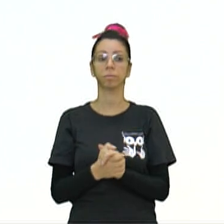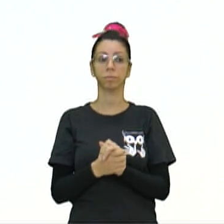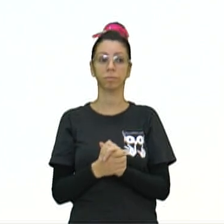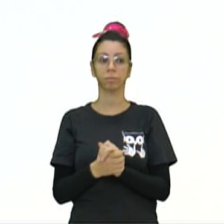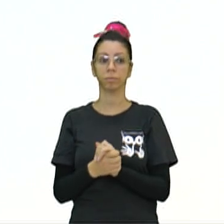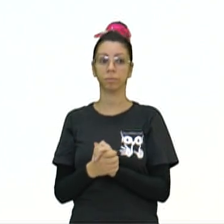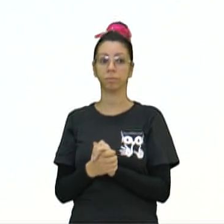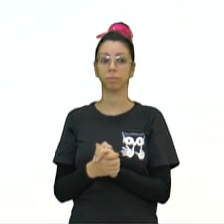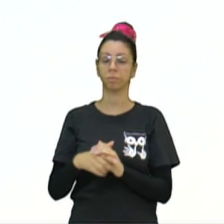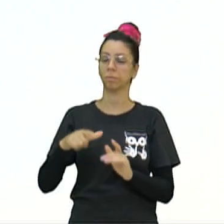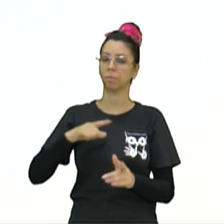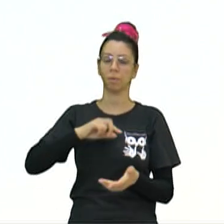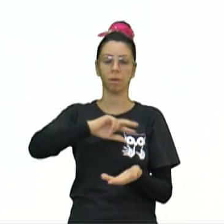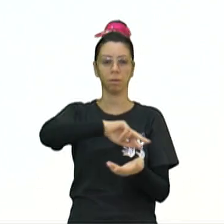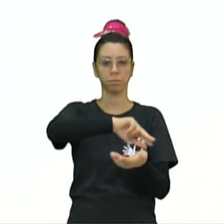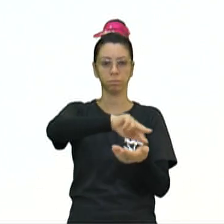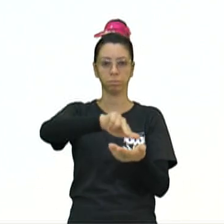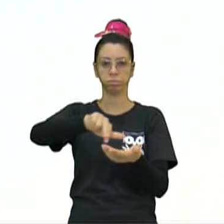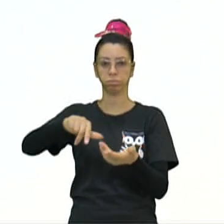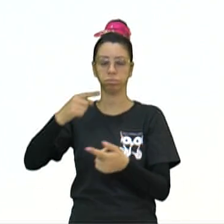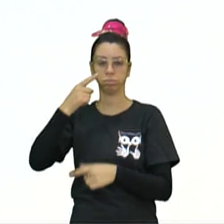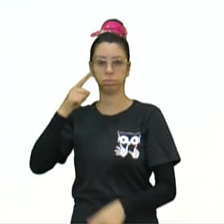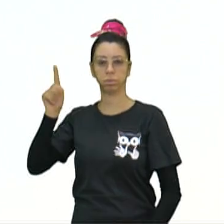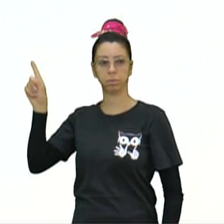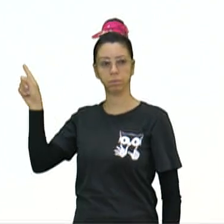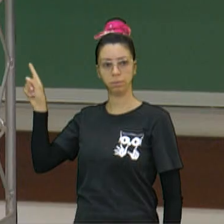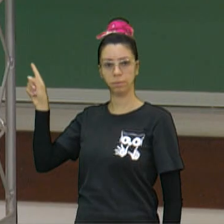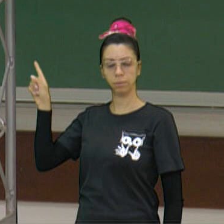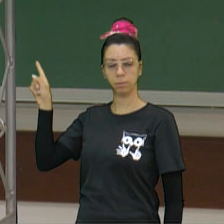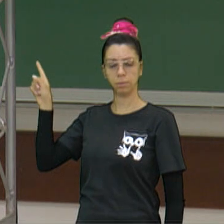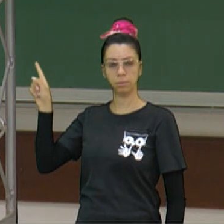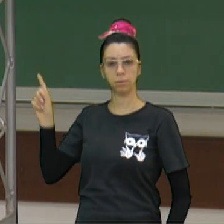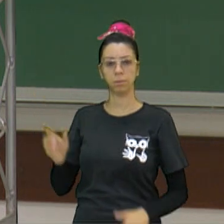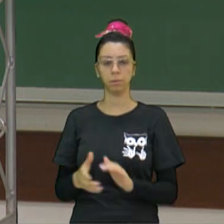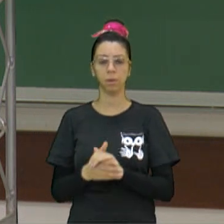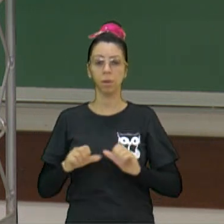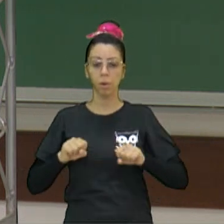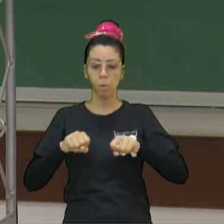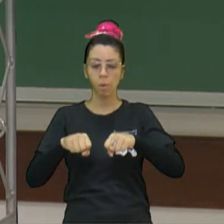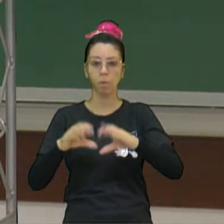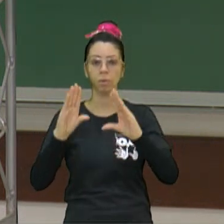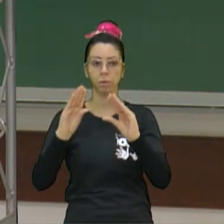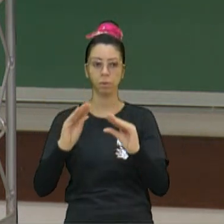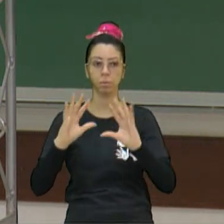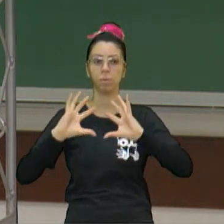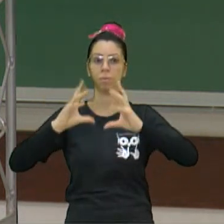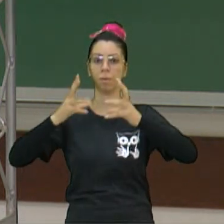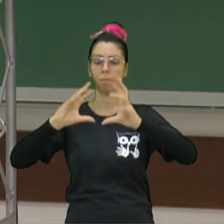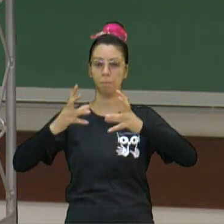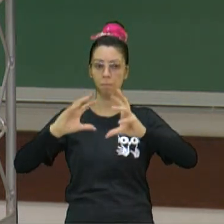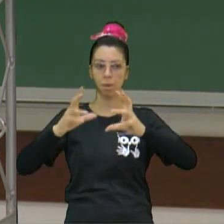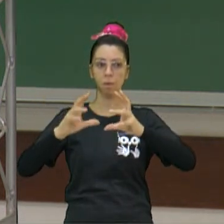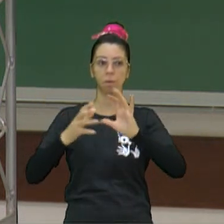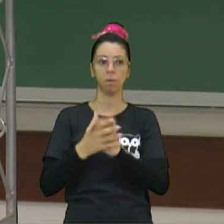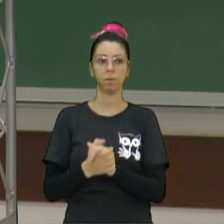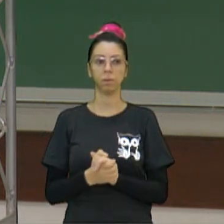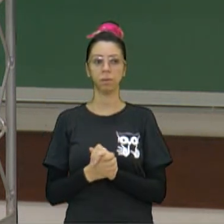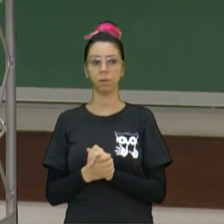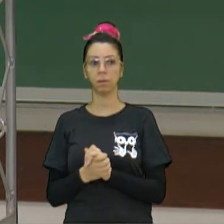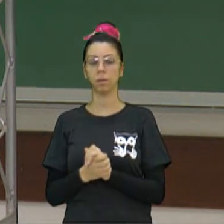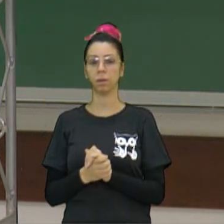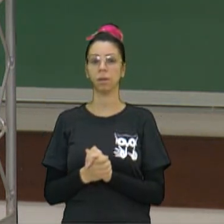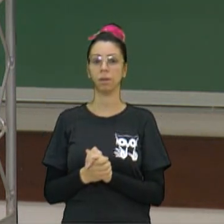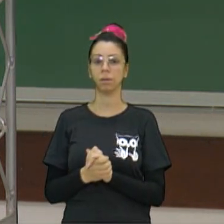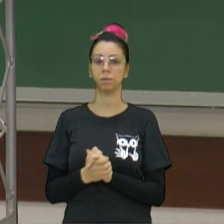Circle, meia lua, uma banda elástica, o rolo de espuma ou até mesmo a bola. Então no início lá vocês viram o Magic Circle,